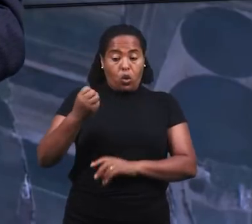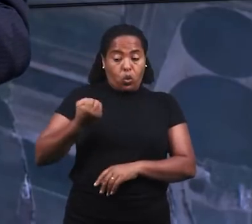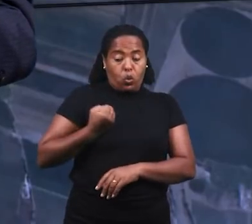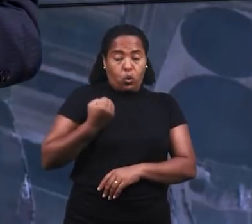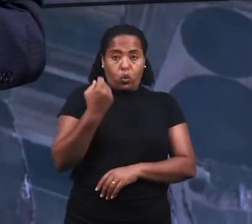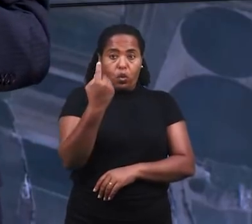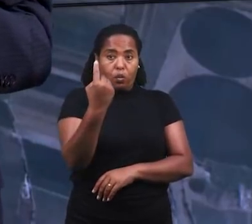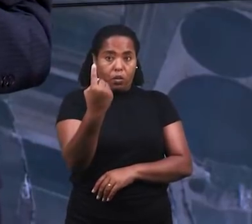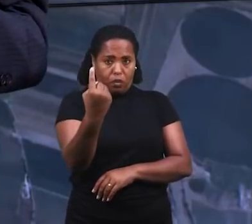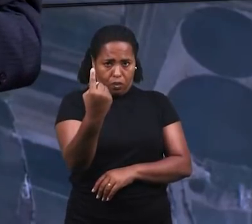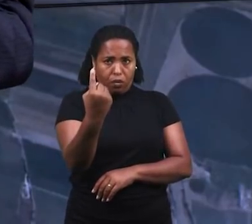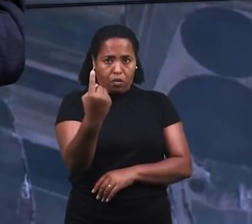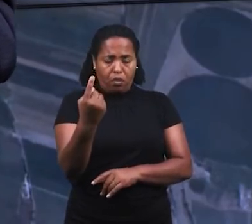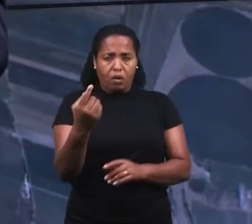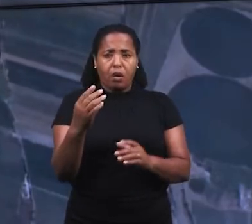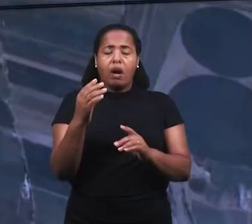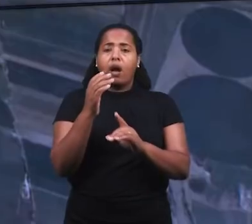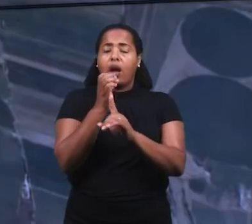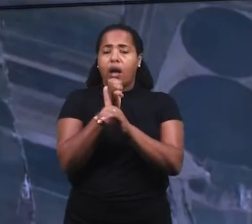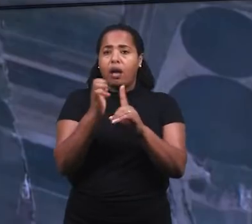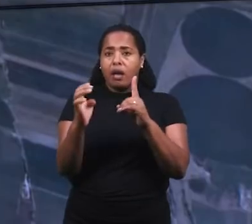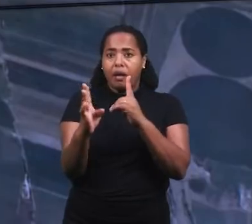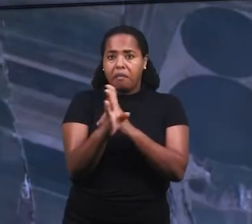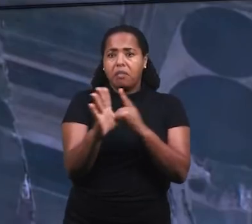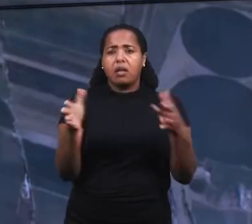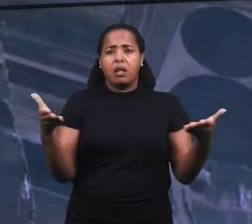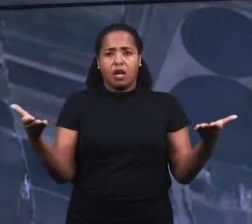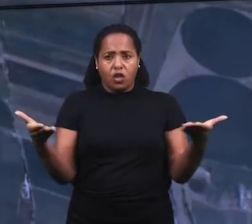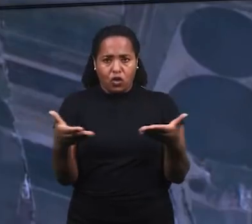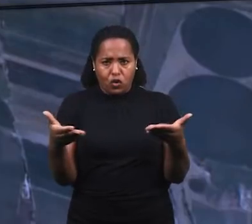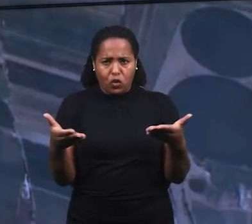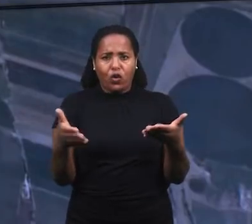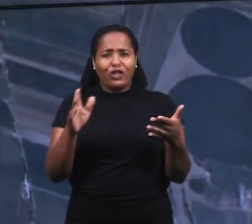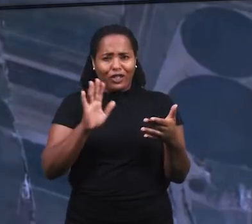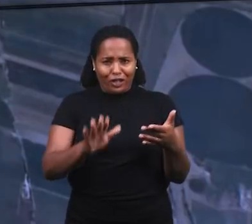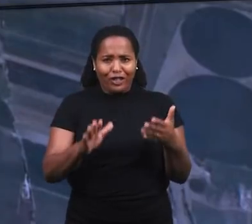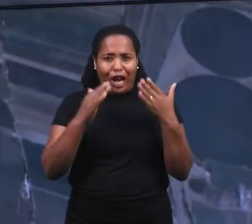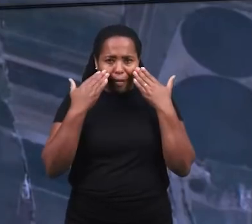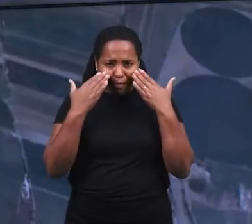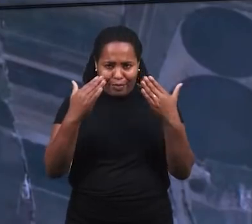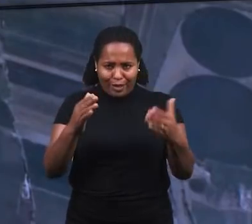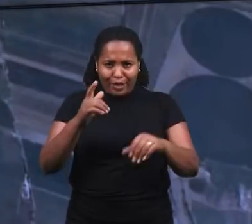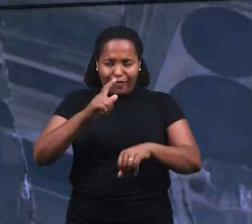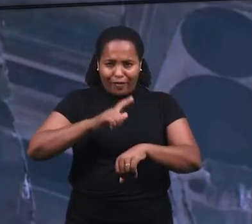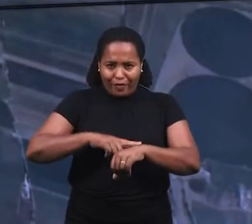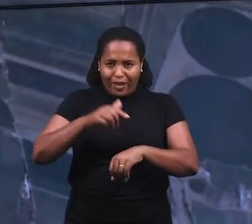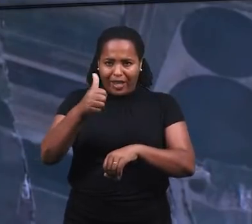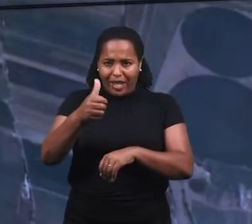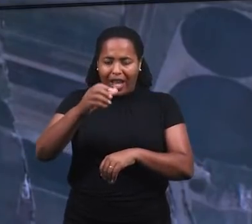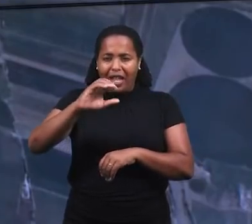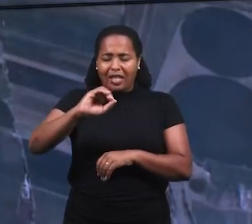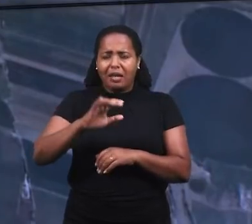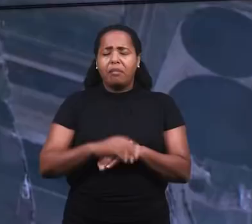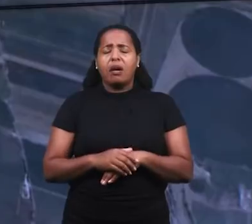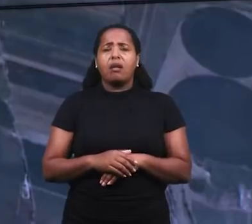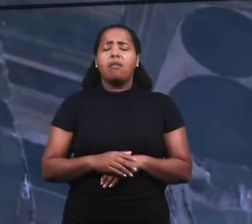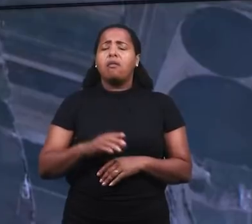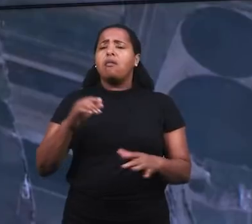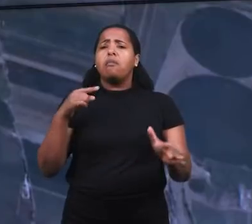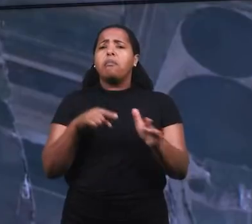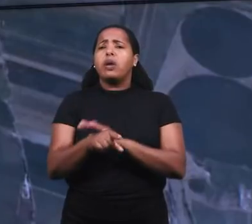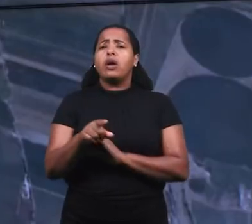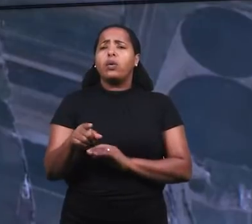que foi a pergunta número 1, a primeira pergunta de hoje, da Escola Bíblica de hoje, que nós já apresentamos às 10 horas da manhã.